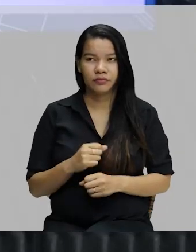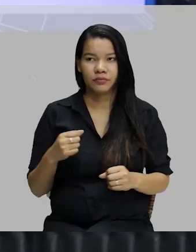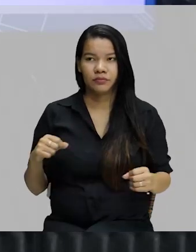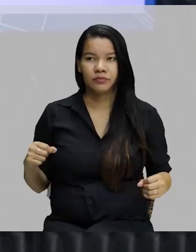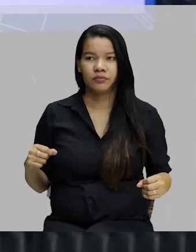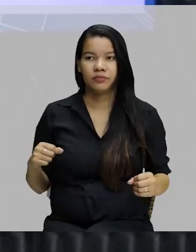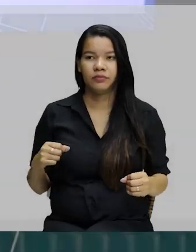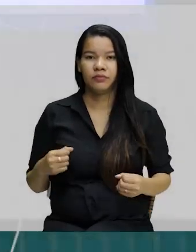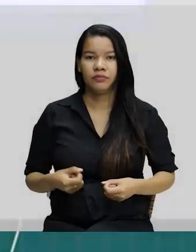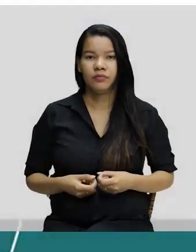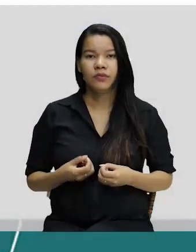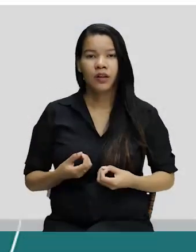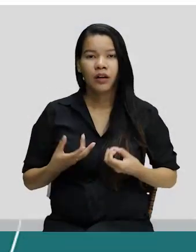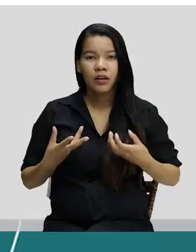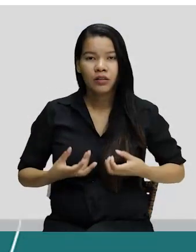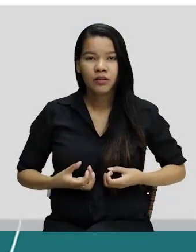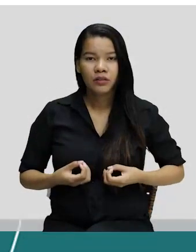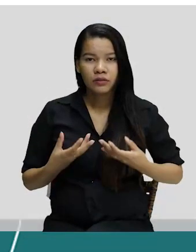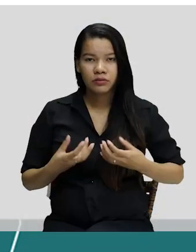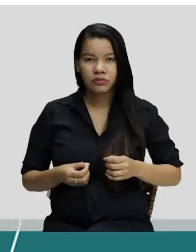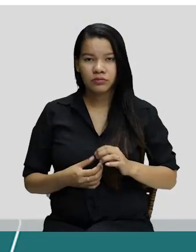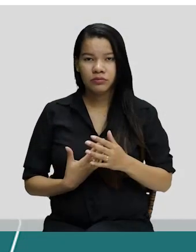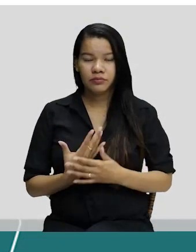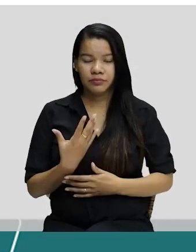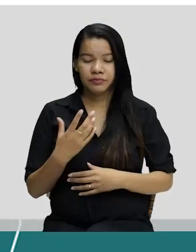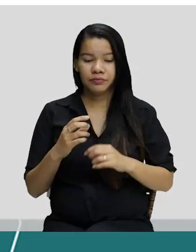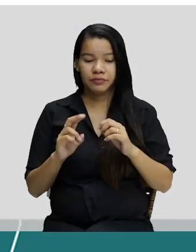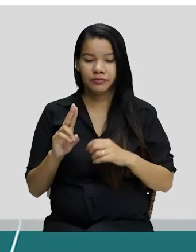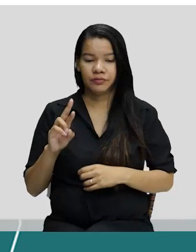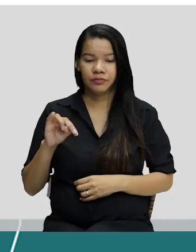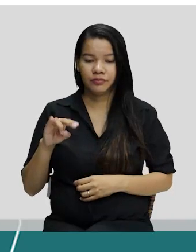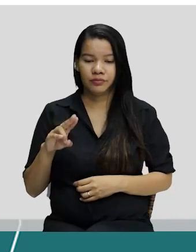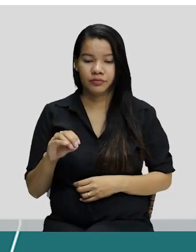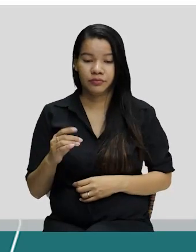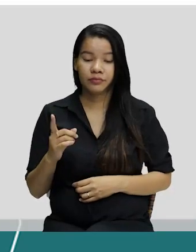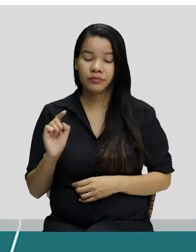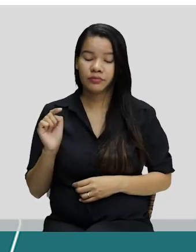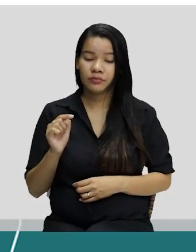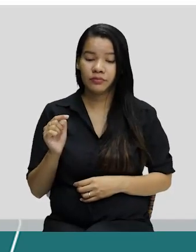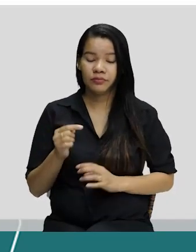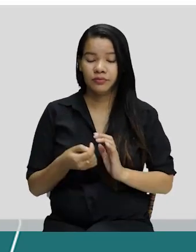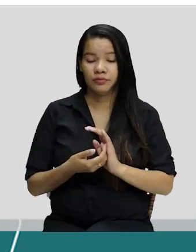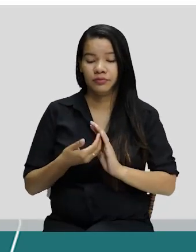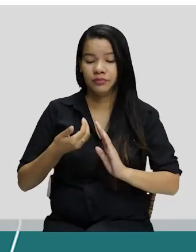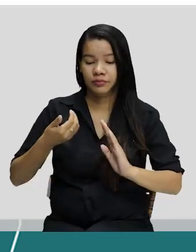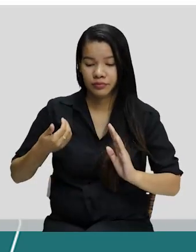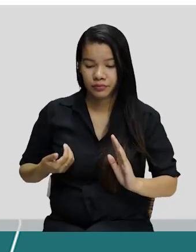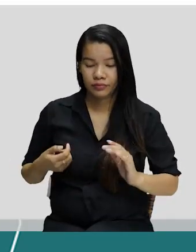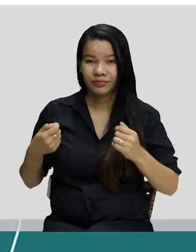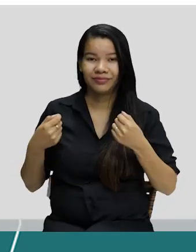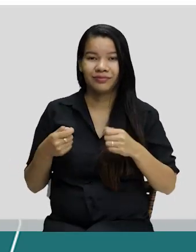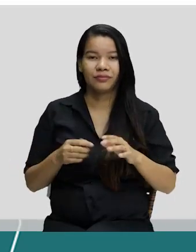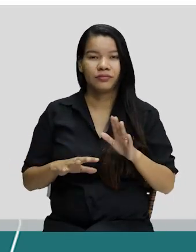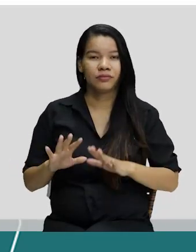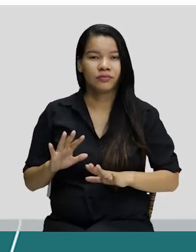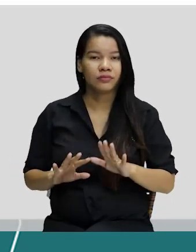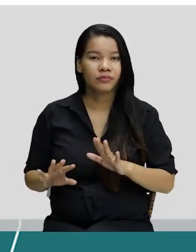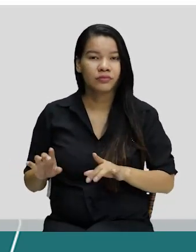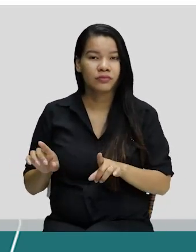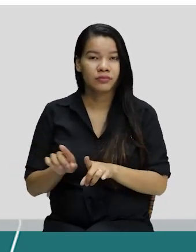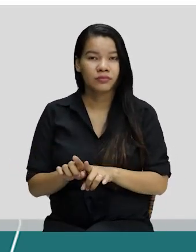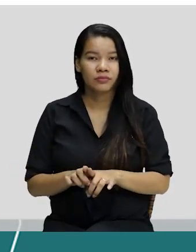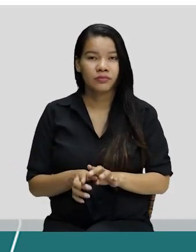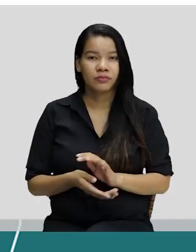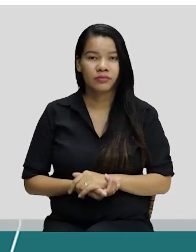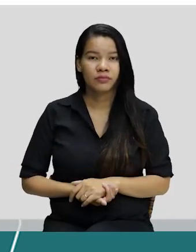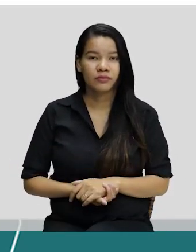sexto maior produtor de urânio. Então, essa extração, ela requer cuidado também.